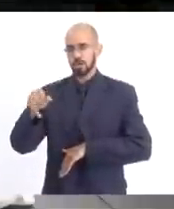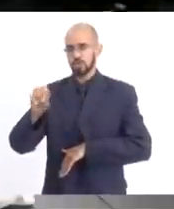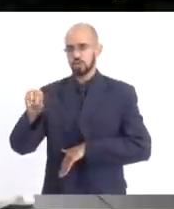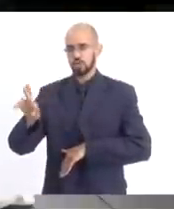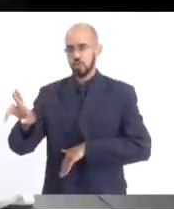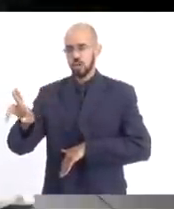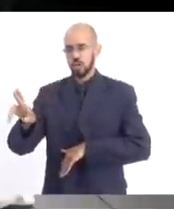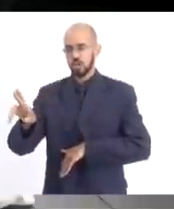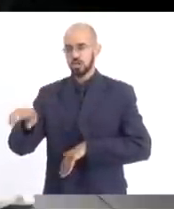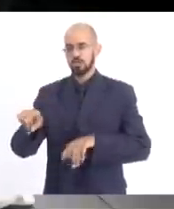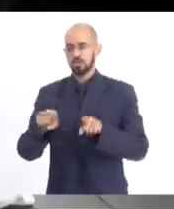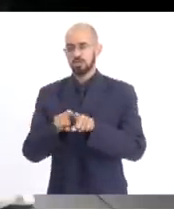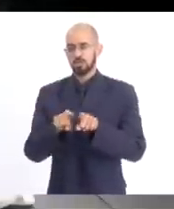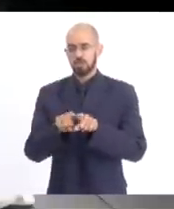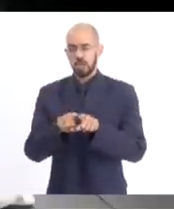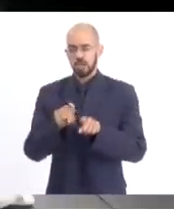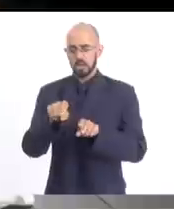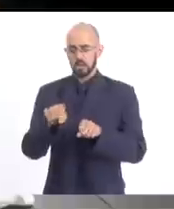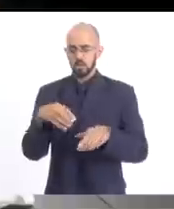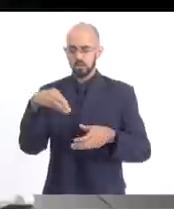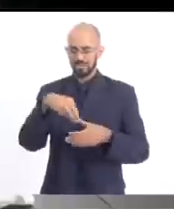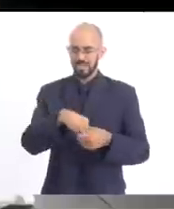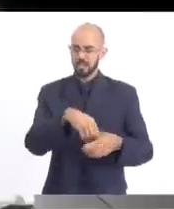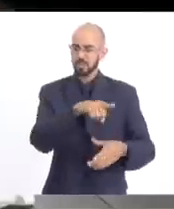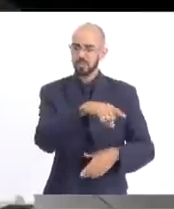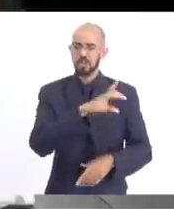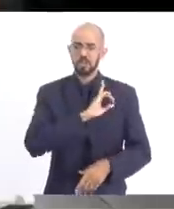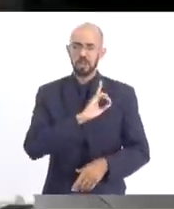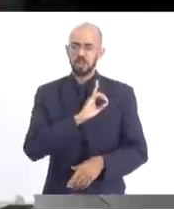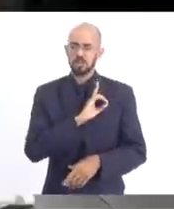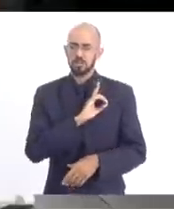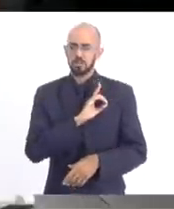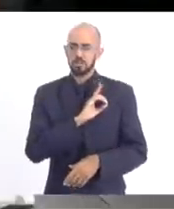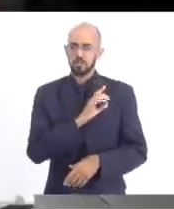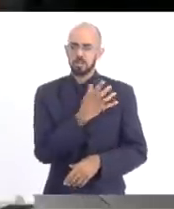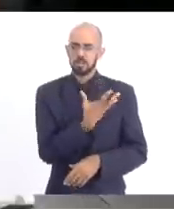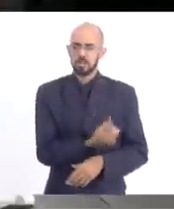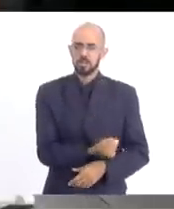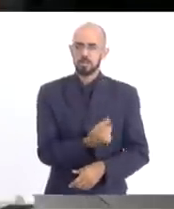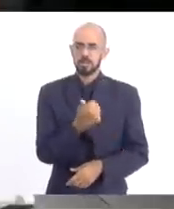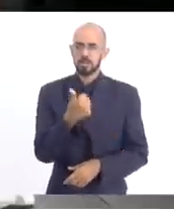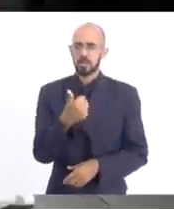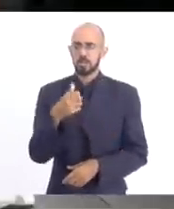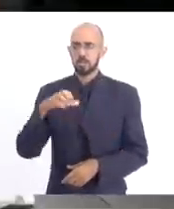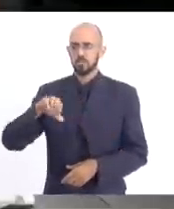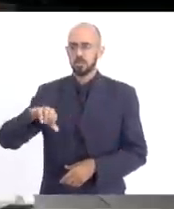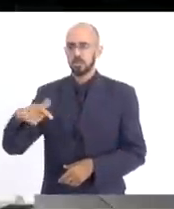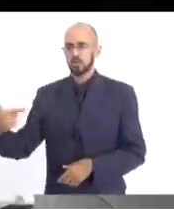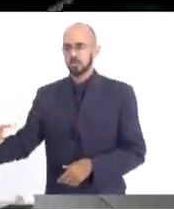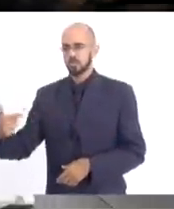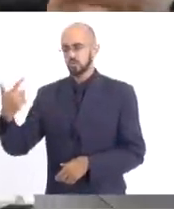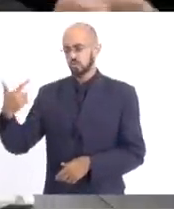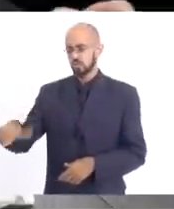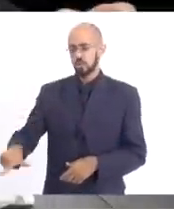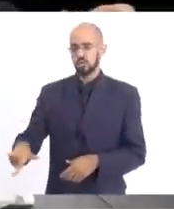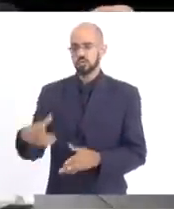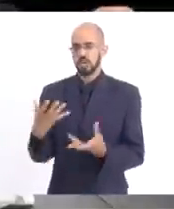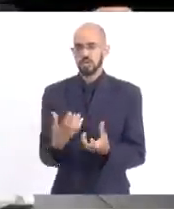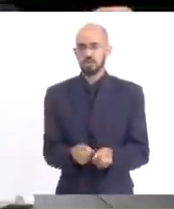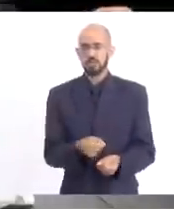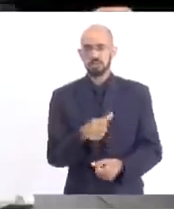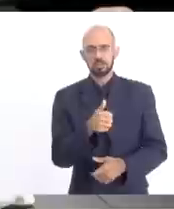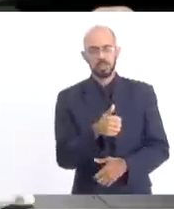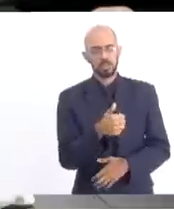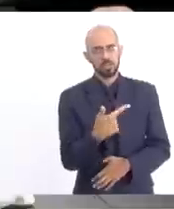coronel, eles estão no batalhão. Então, eles receberem 192 de Gretchen e os outros receberem 120, então